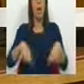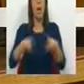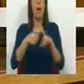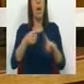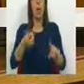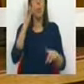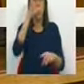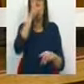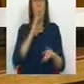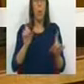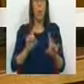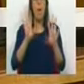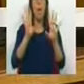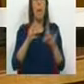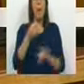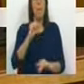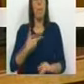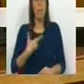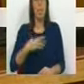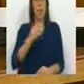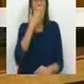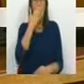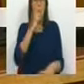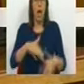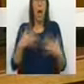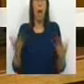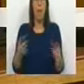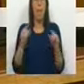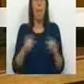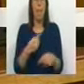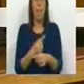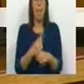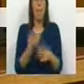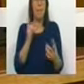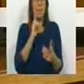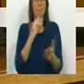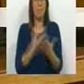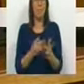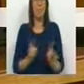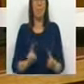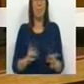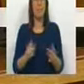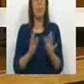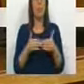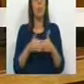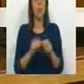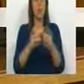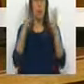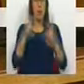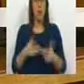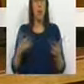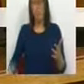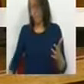não ao governo, mas uma audição ao PSD-CDS. E isso aqui também desvirtua aqui todo o processo